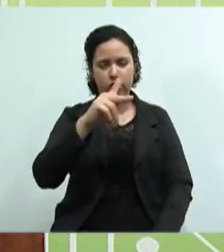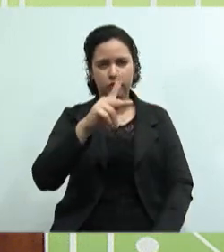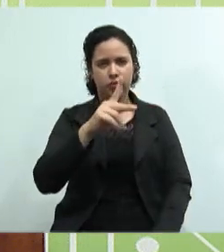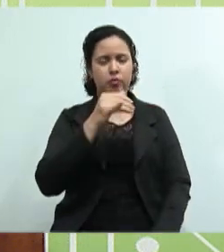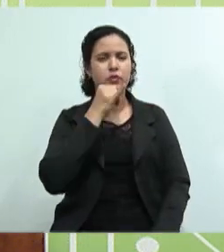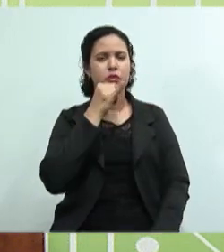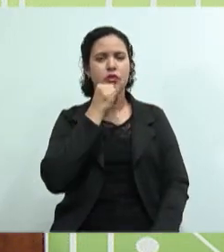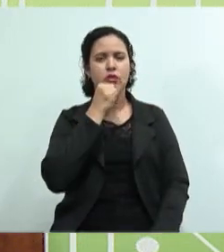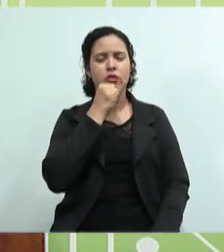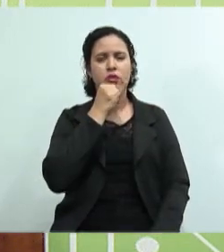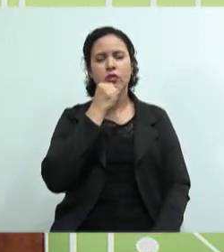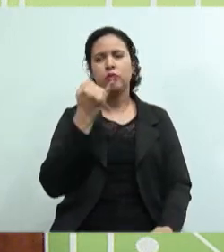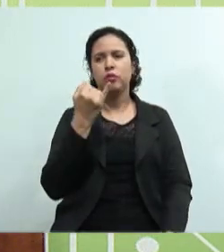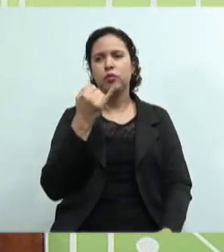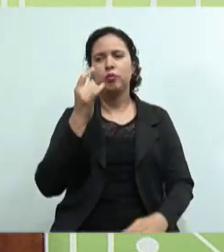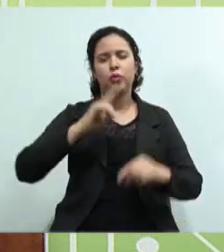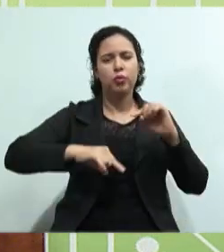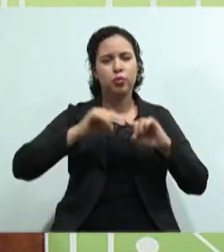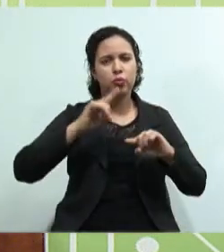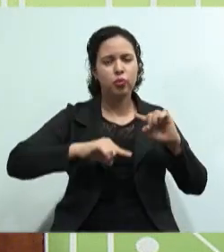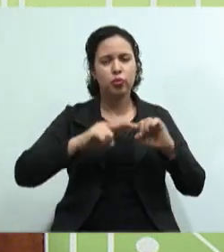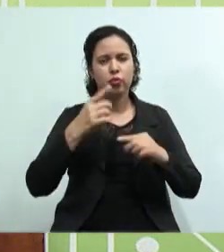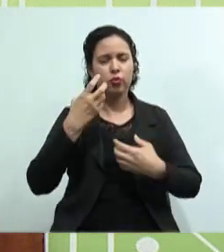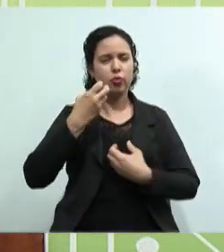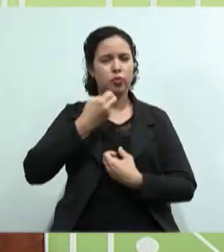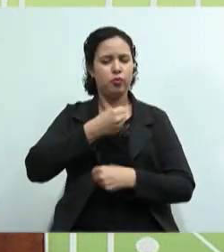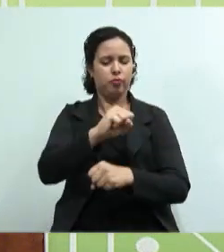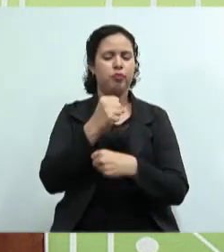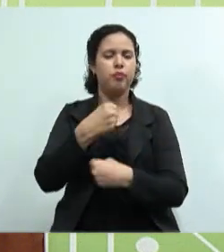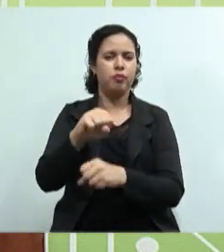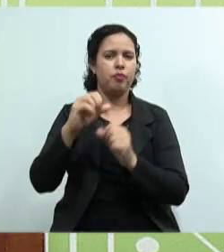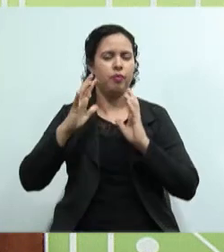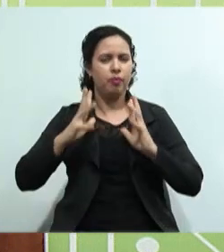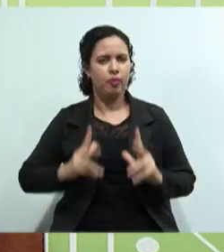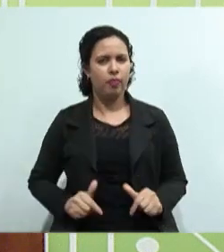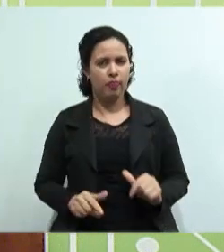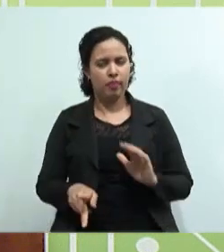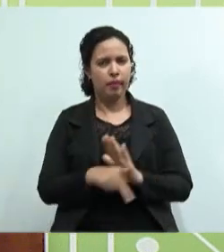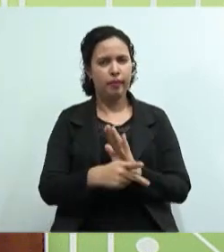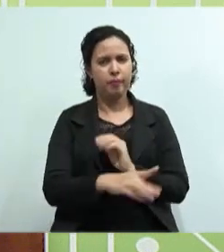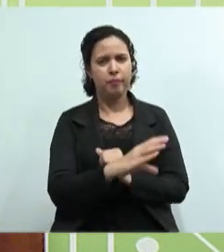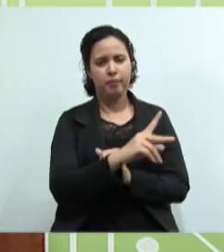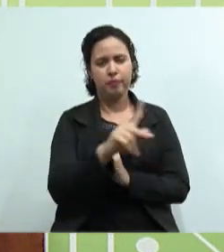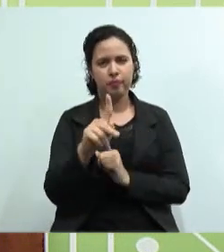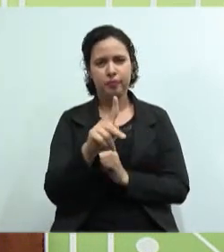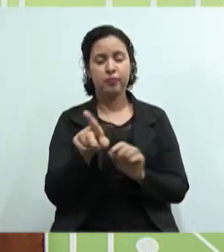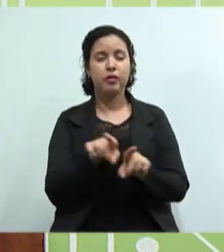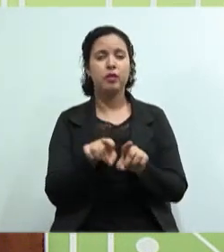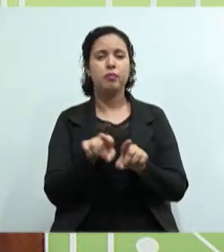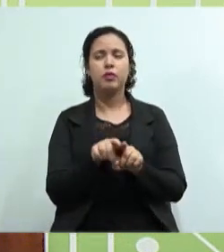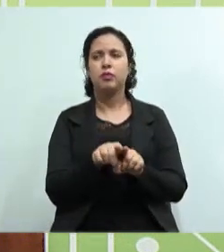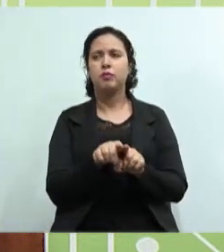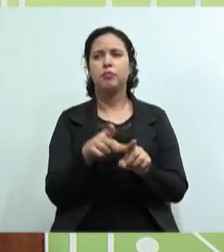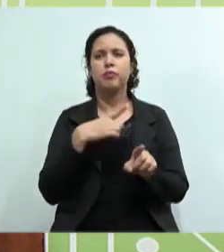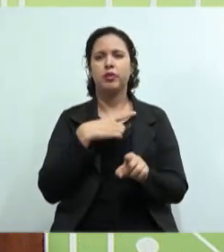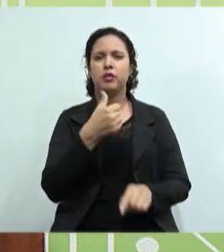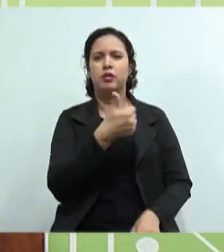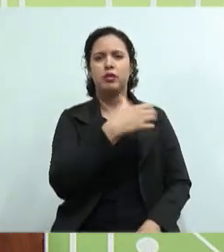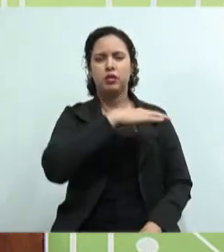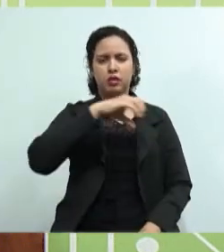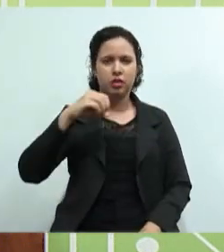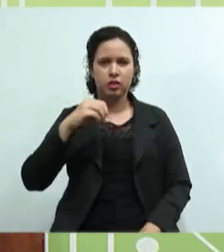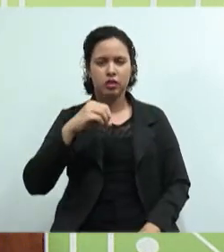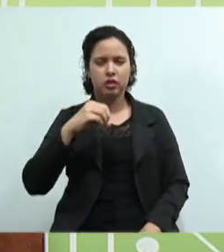da cooperativa. Eu tenho 100 caixas de leite condensado. Então, ele não tem um